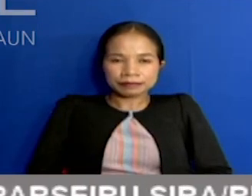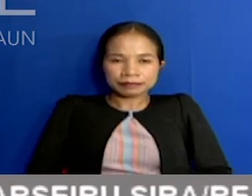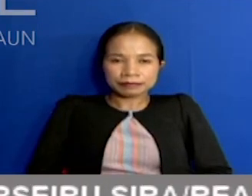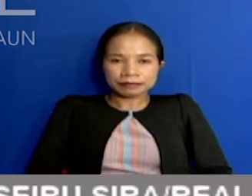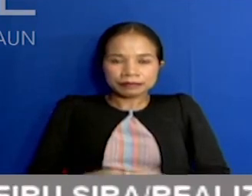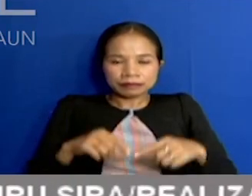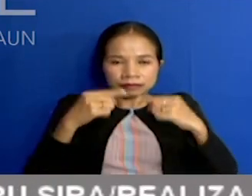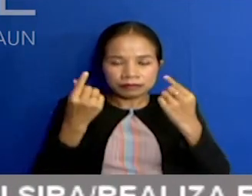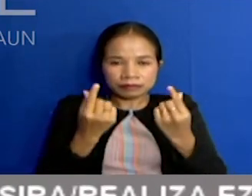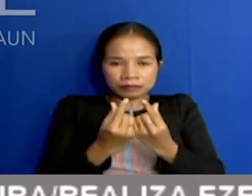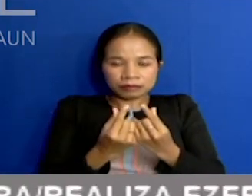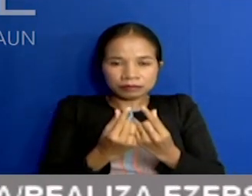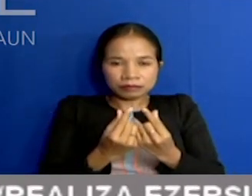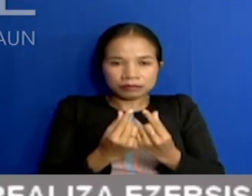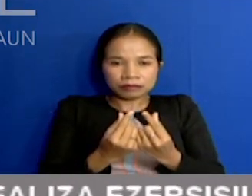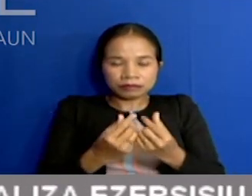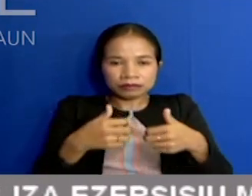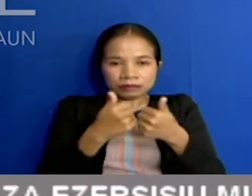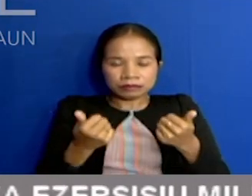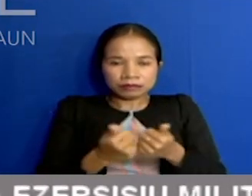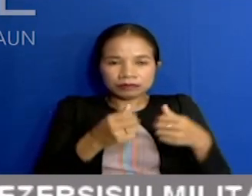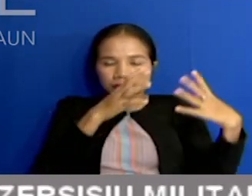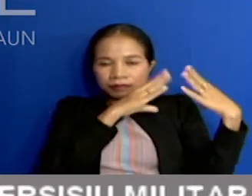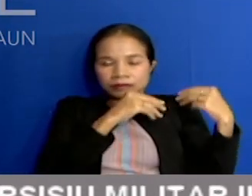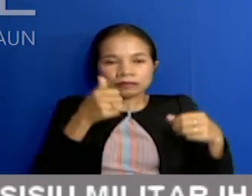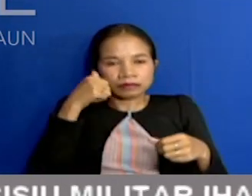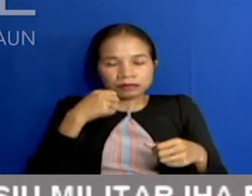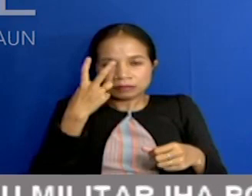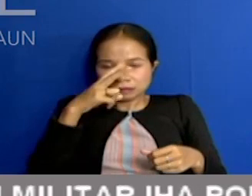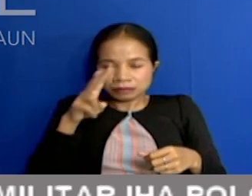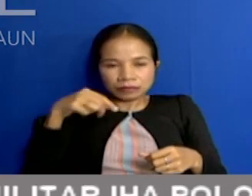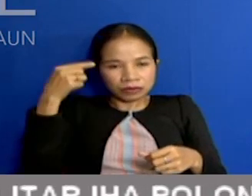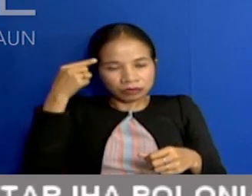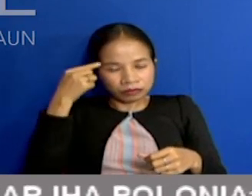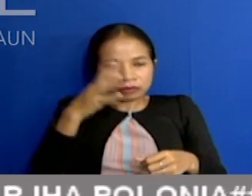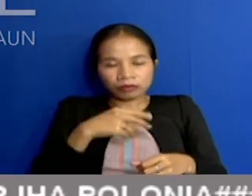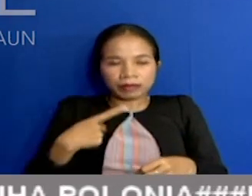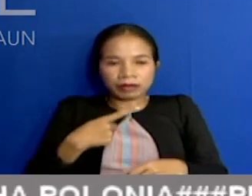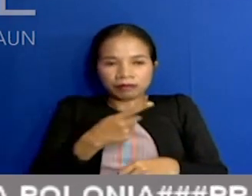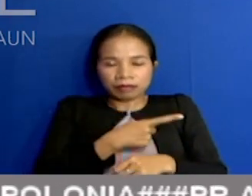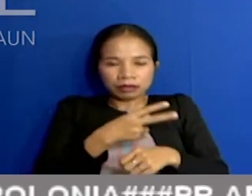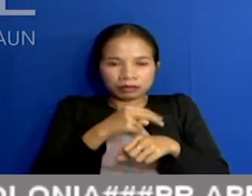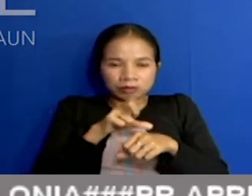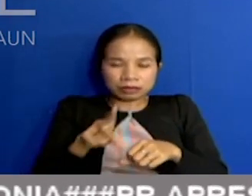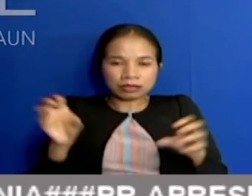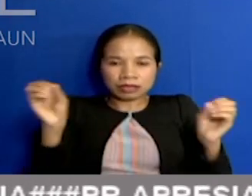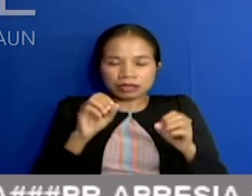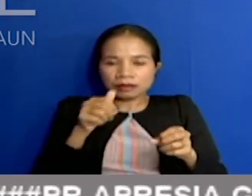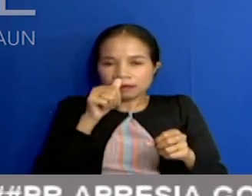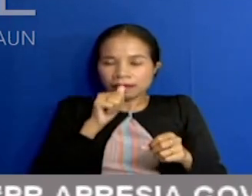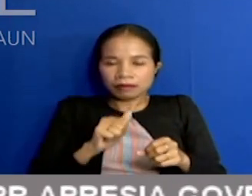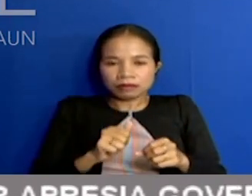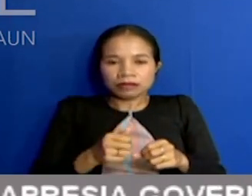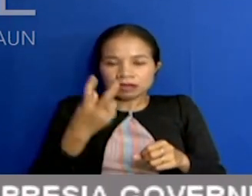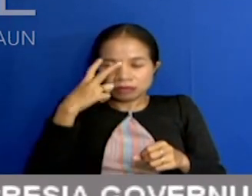Core Grupo Transparency no Associação Esperança Feto avalia cada governo o Parlamento Nacional la ia seriedade